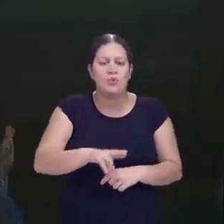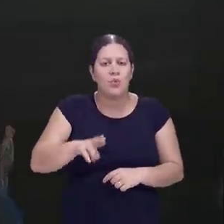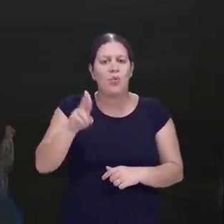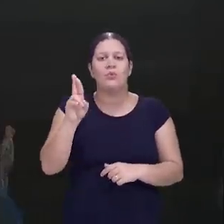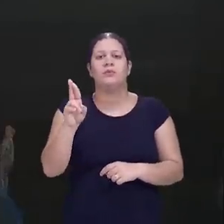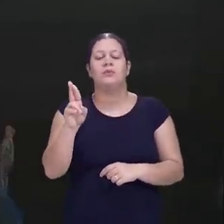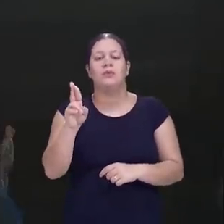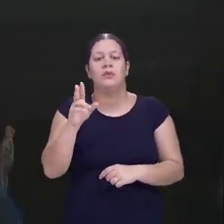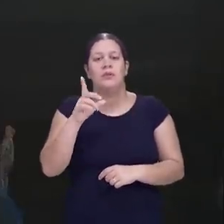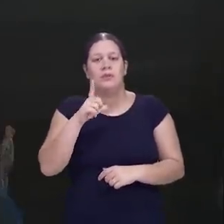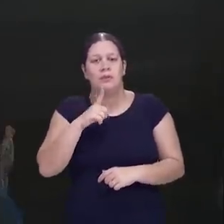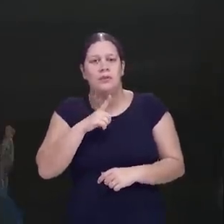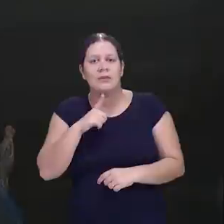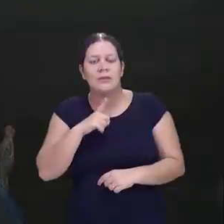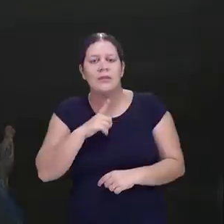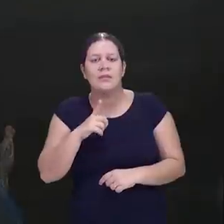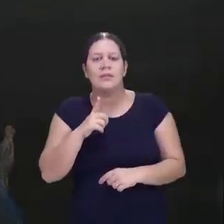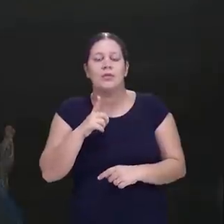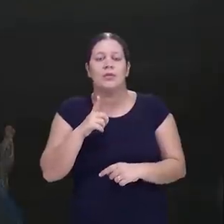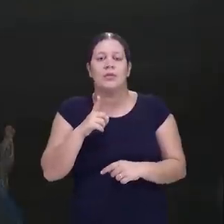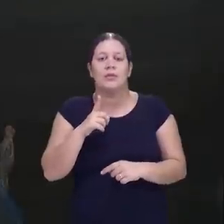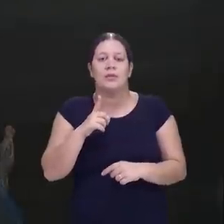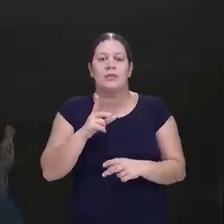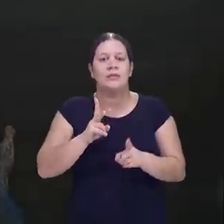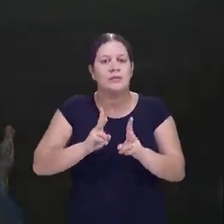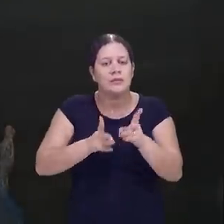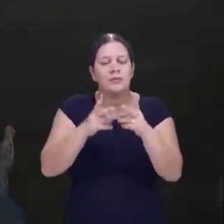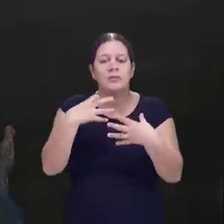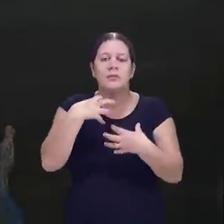religiosa, então ele parte para o lado